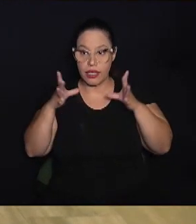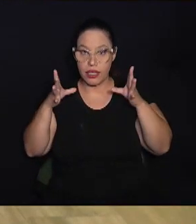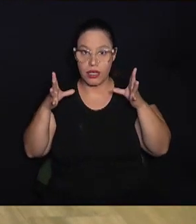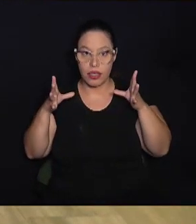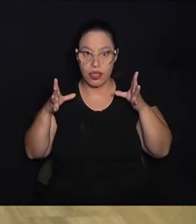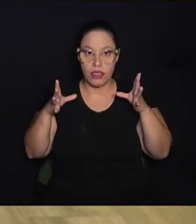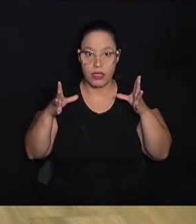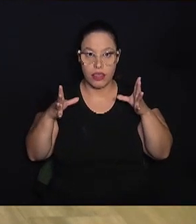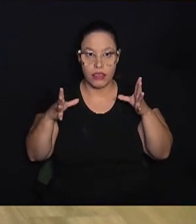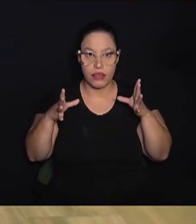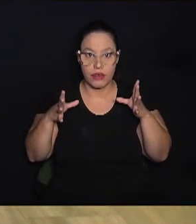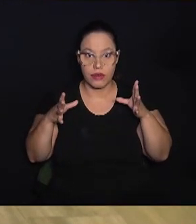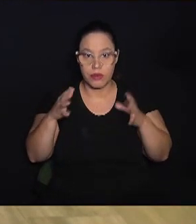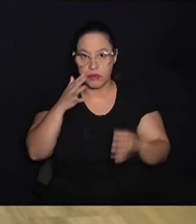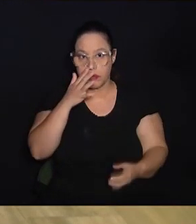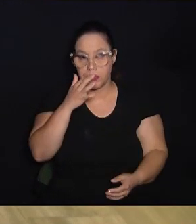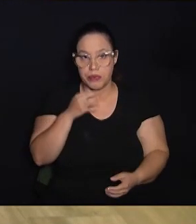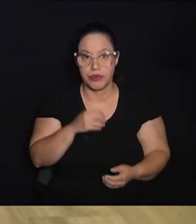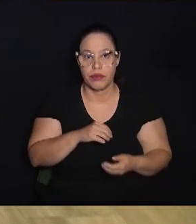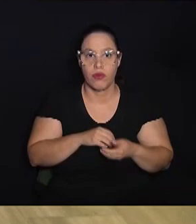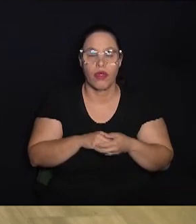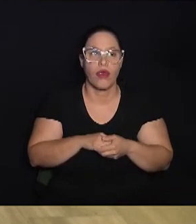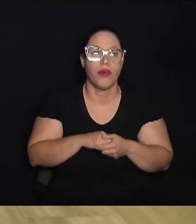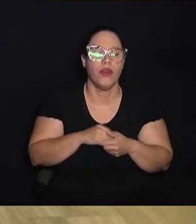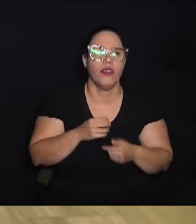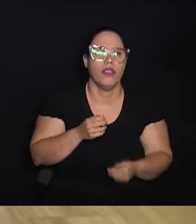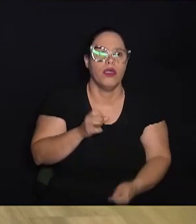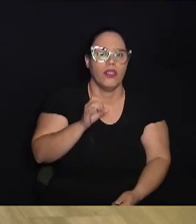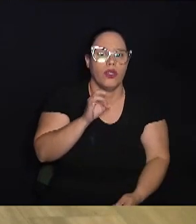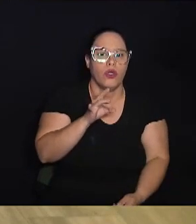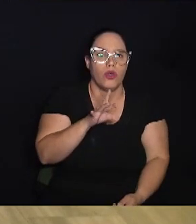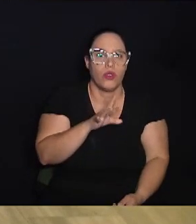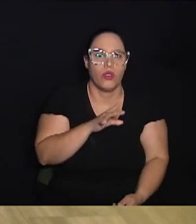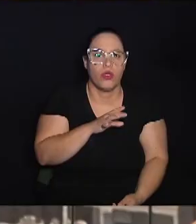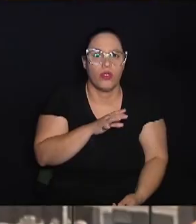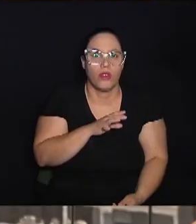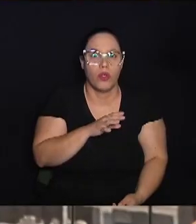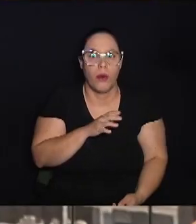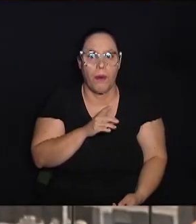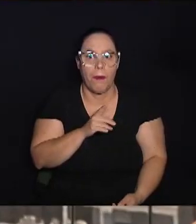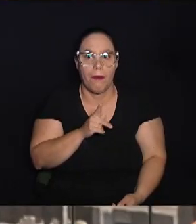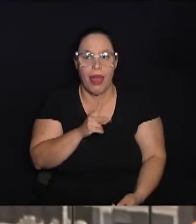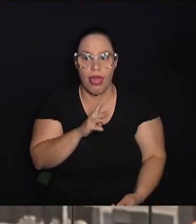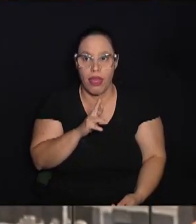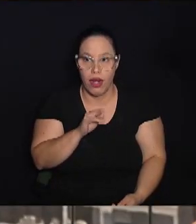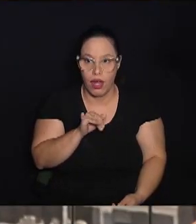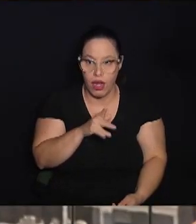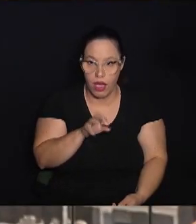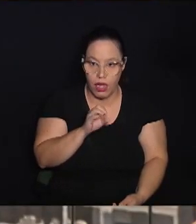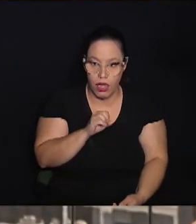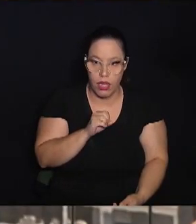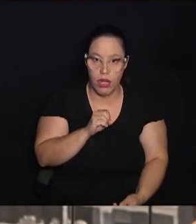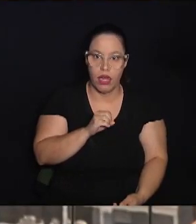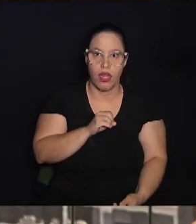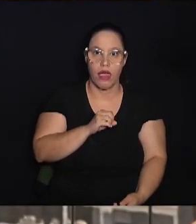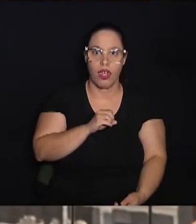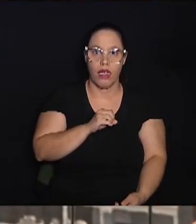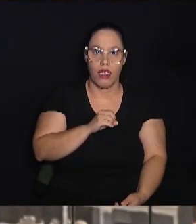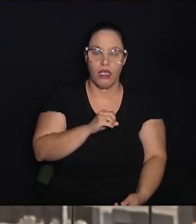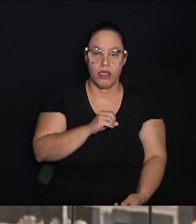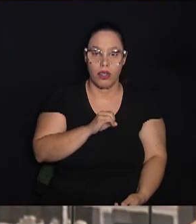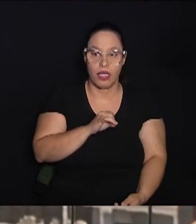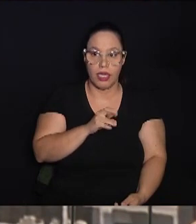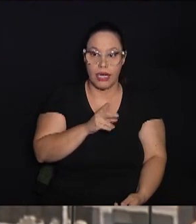eu vou dar só uma repercussão aqui pessoal sobre o megga Pagão cibernético Global né que aconteceu nessa madrugada no comecinho da